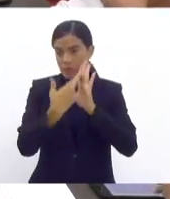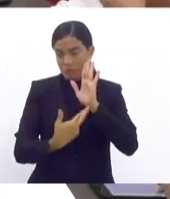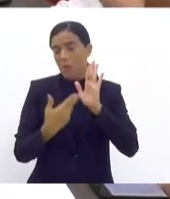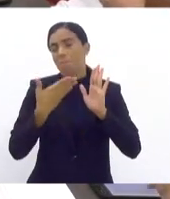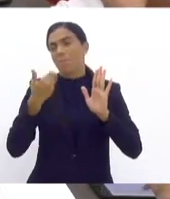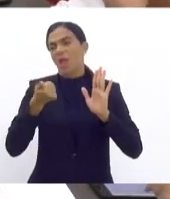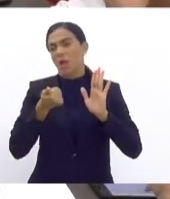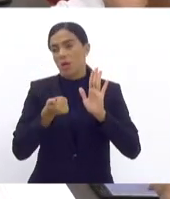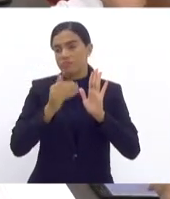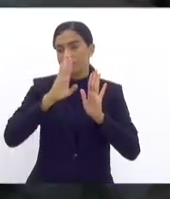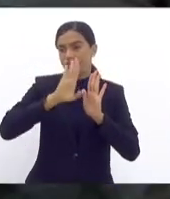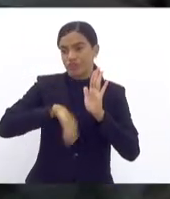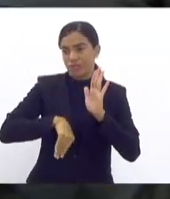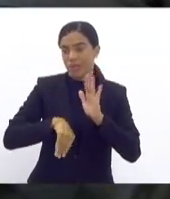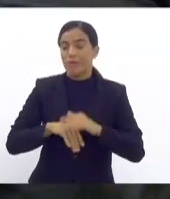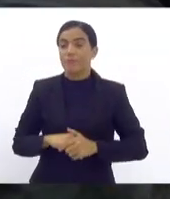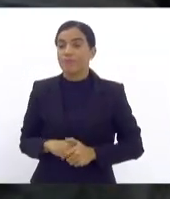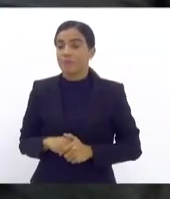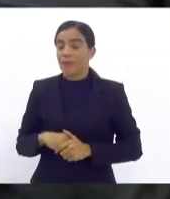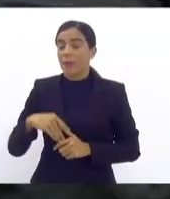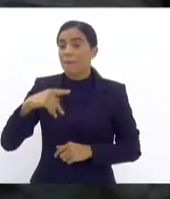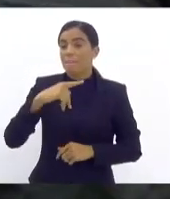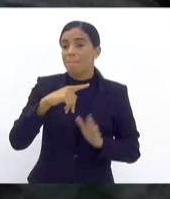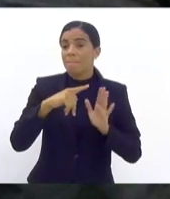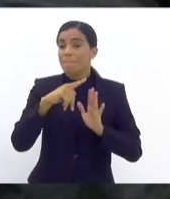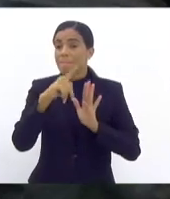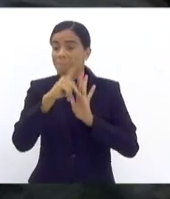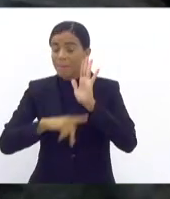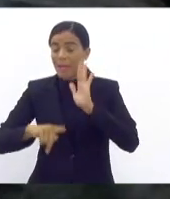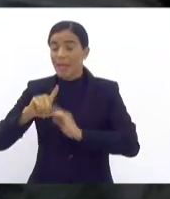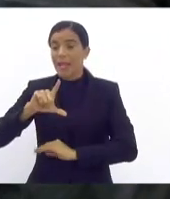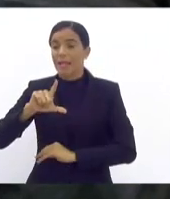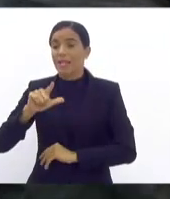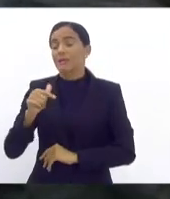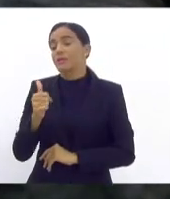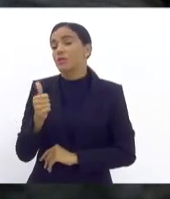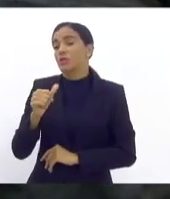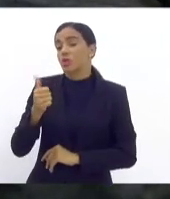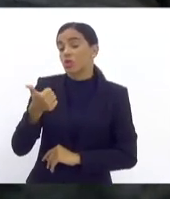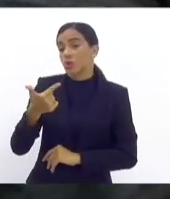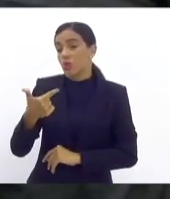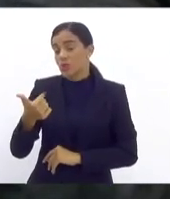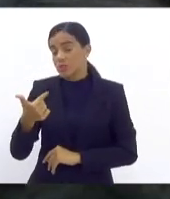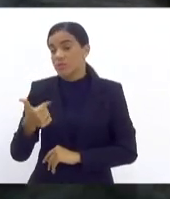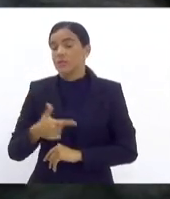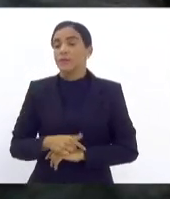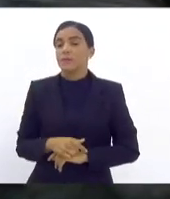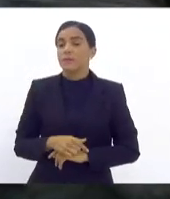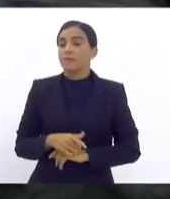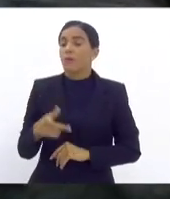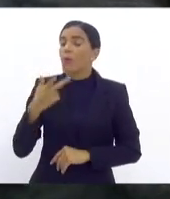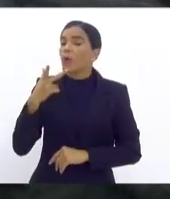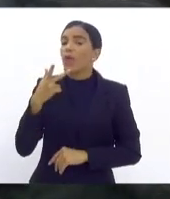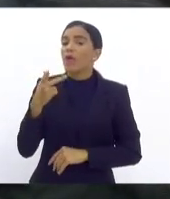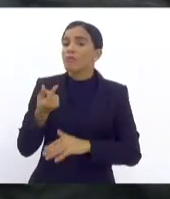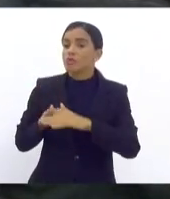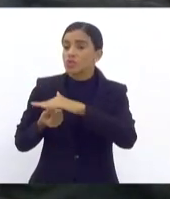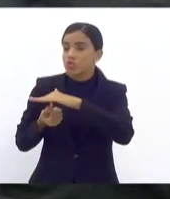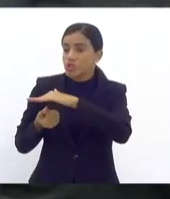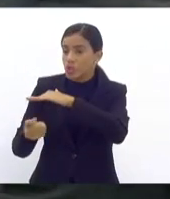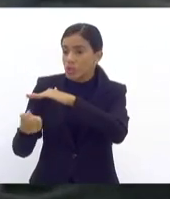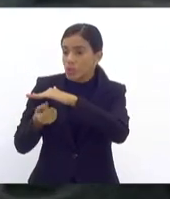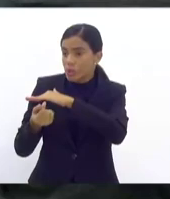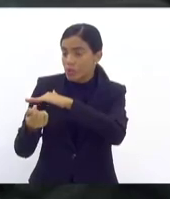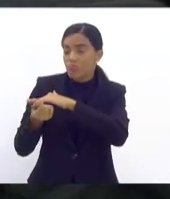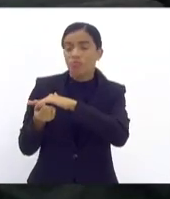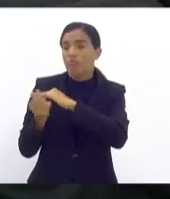pauta. 35 da pauta é o PL 12 de 2023, de autoria do deputado Rosenberg Reis, que institui o Fundo Estadual de Educação no âmbito do Estado do Rio de